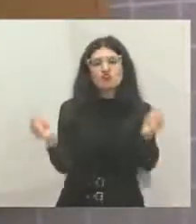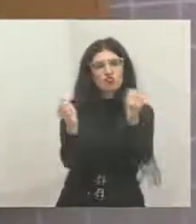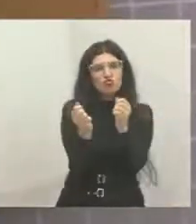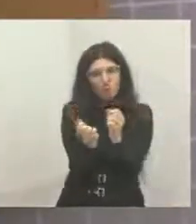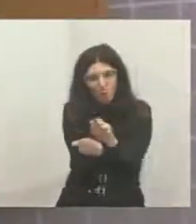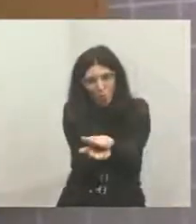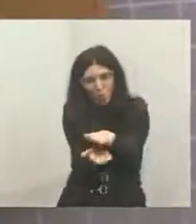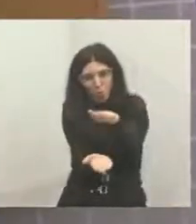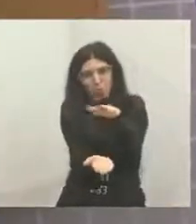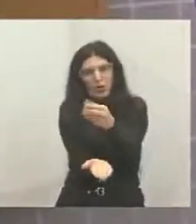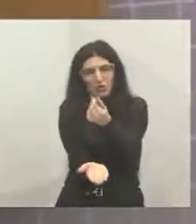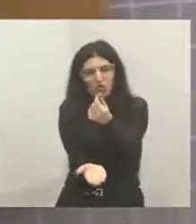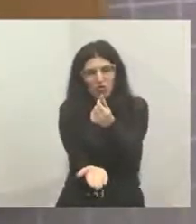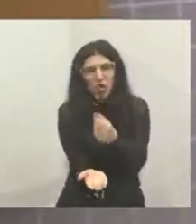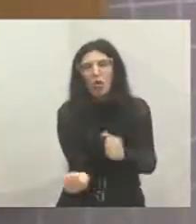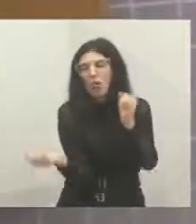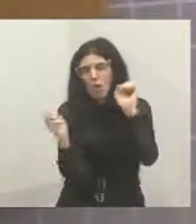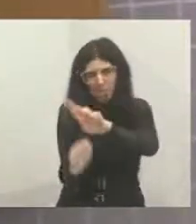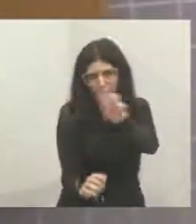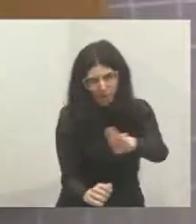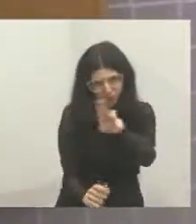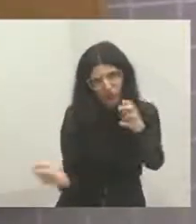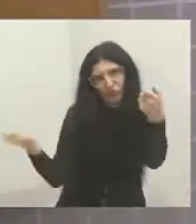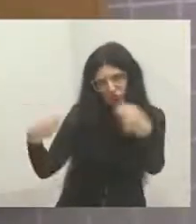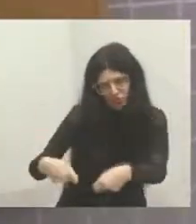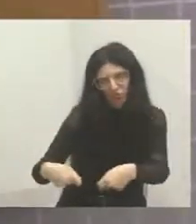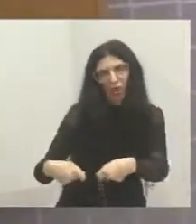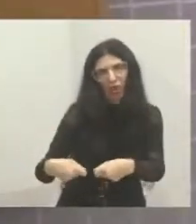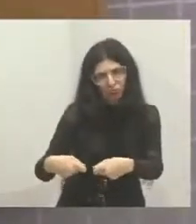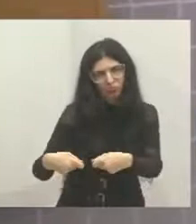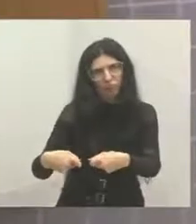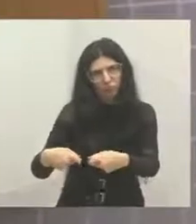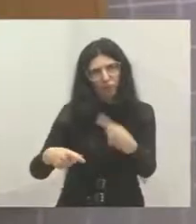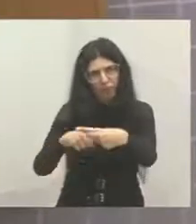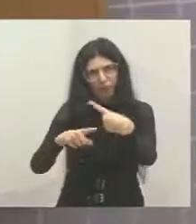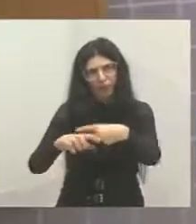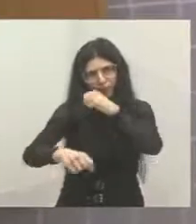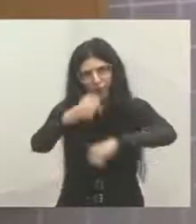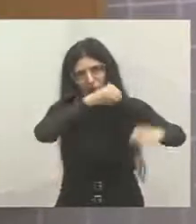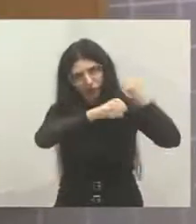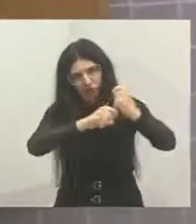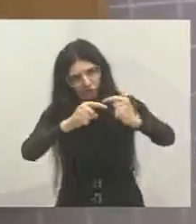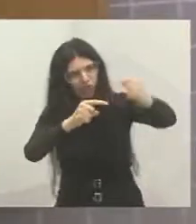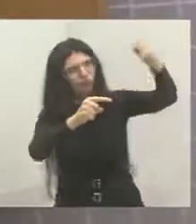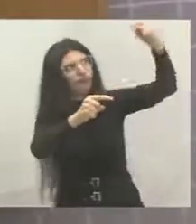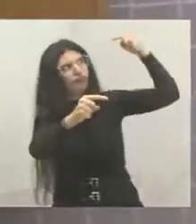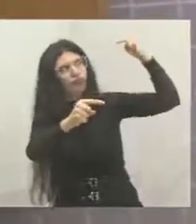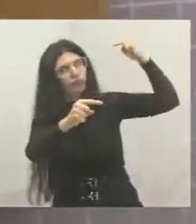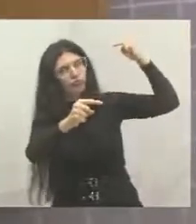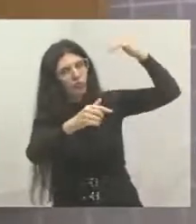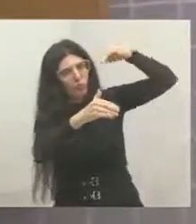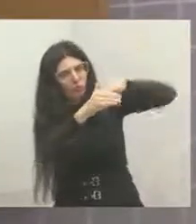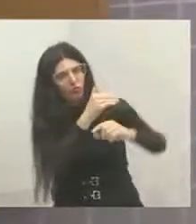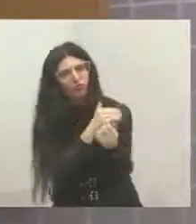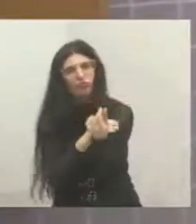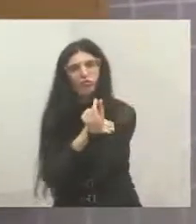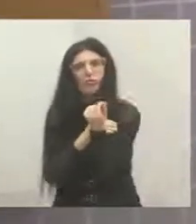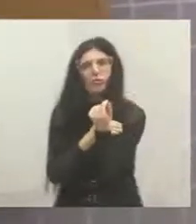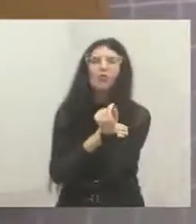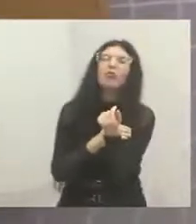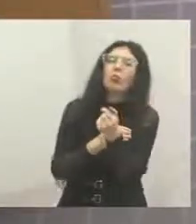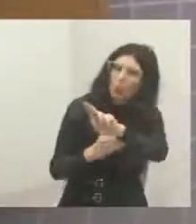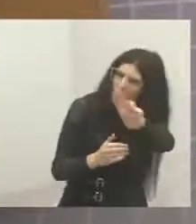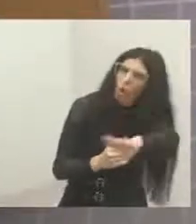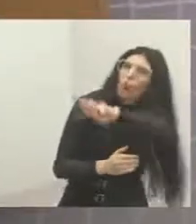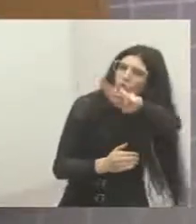venha aqui no município e queira trocar, né, então isso pode ocorrer, né. Eu não tenho essa informação agora, nesse momento, porque é uma ação diretamente, como